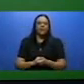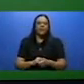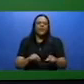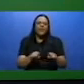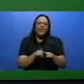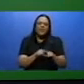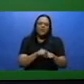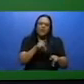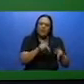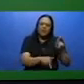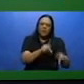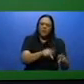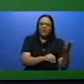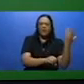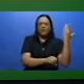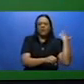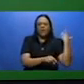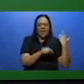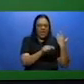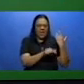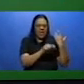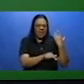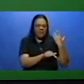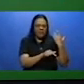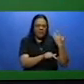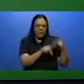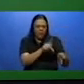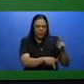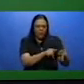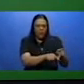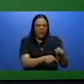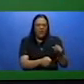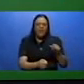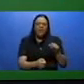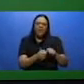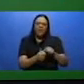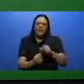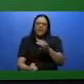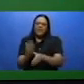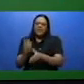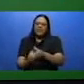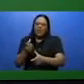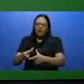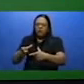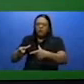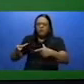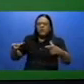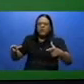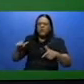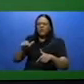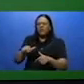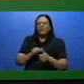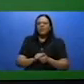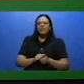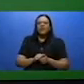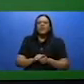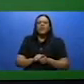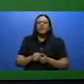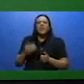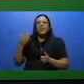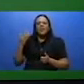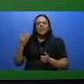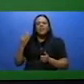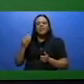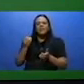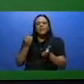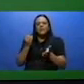construíram grandes cidades na Mesopotâmia. E cada um deles deixou suas marcas para gerações futuras. Foram esses